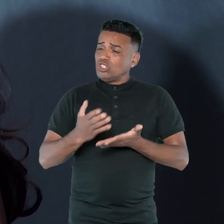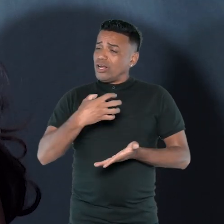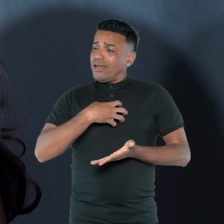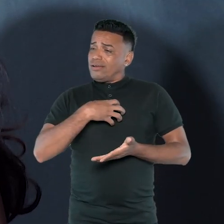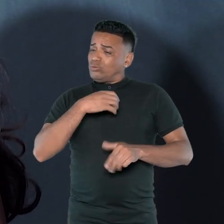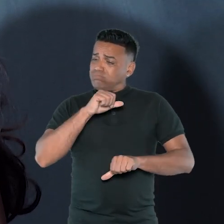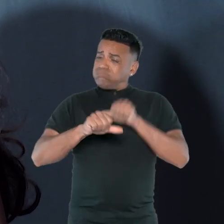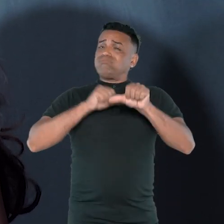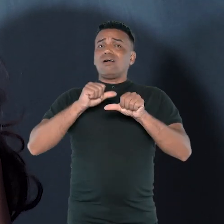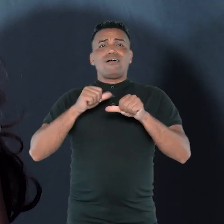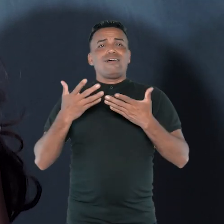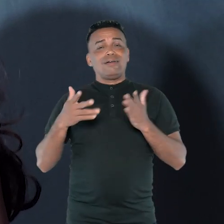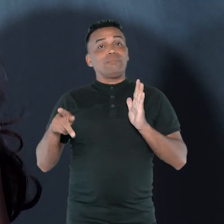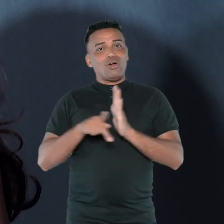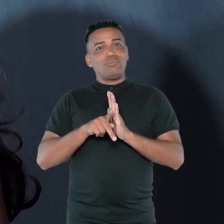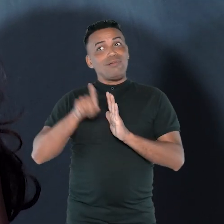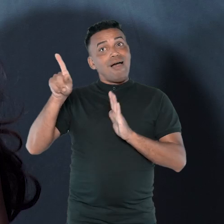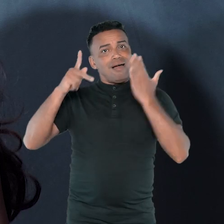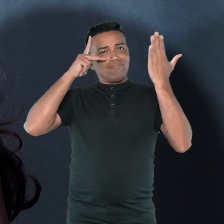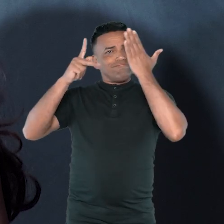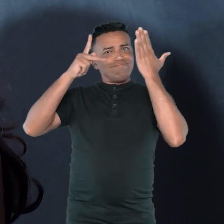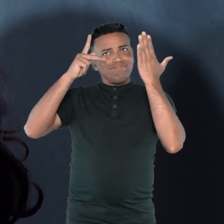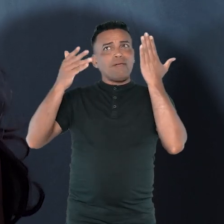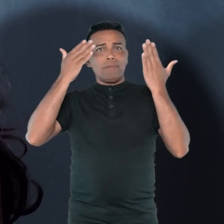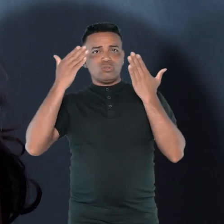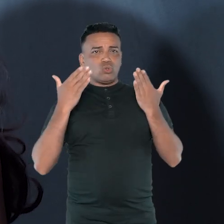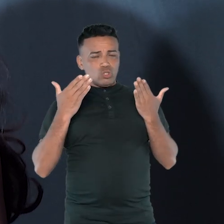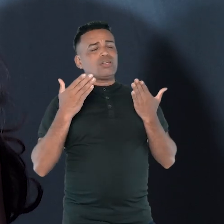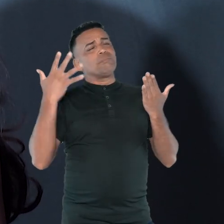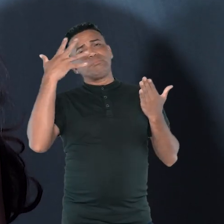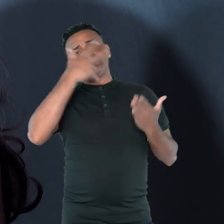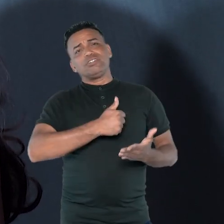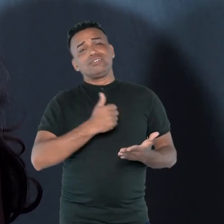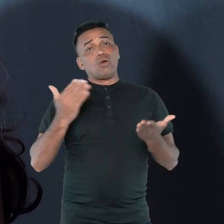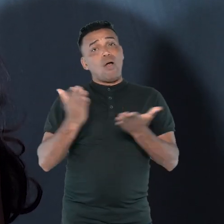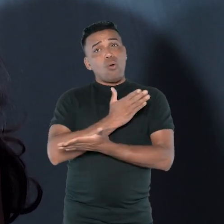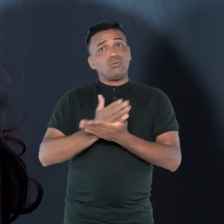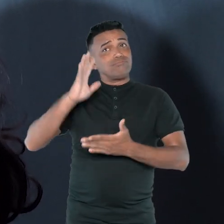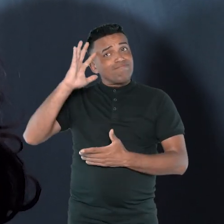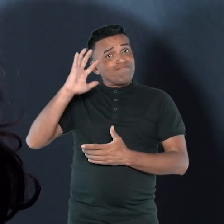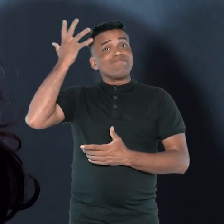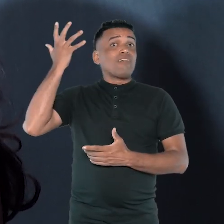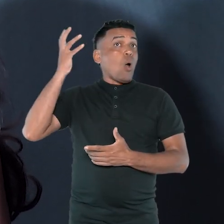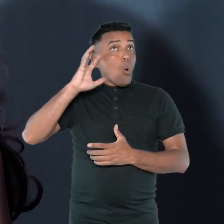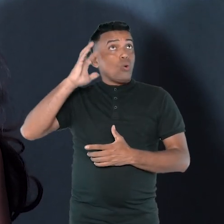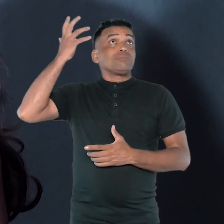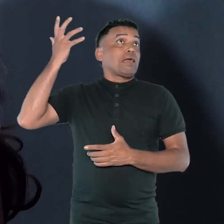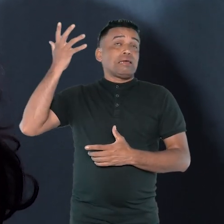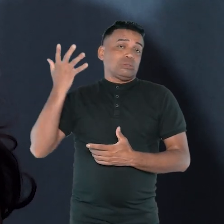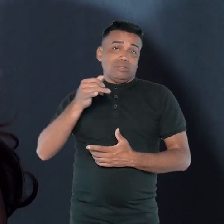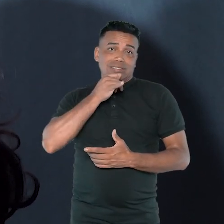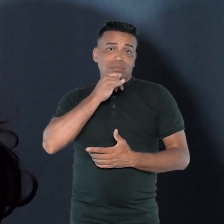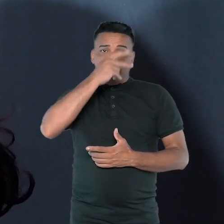partir disso. Na clínica, isso é muito bonito, porque, às vezes, alguns episódios que, a princípio, né,